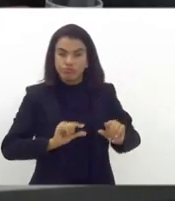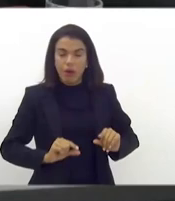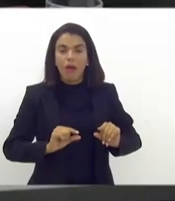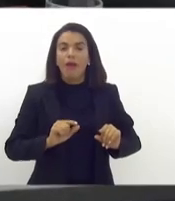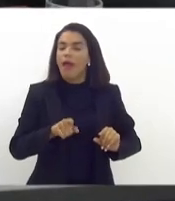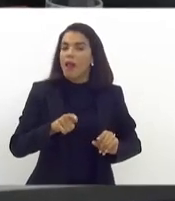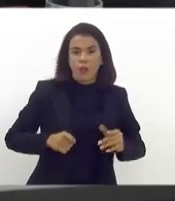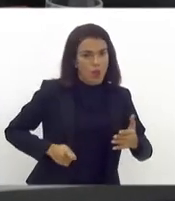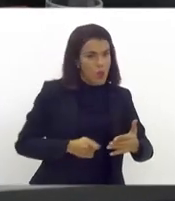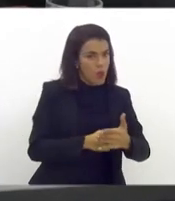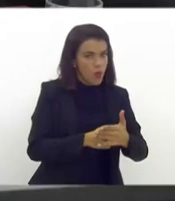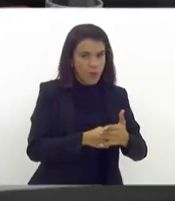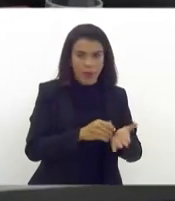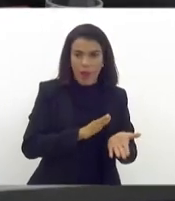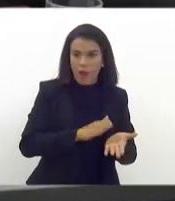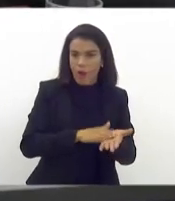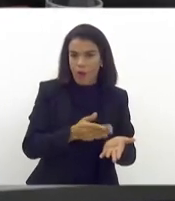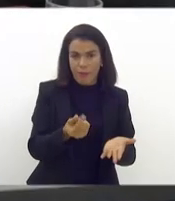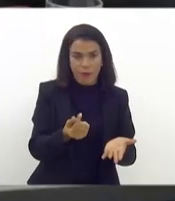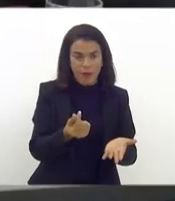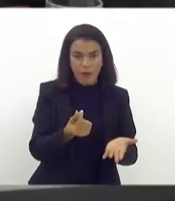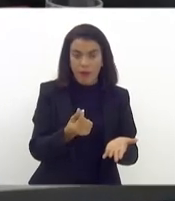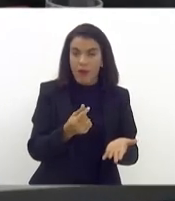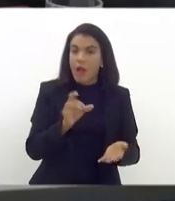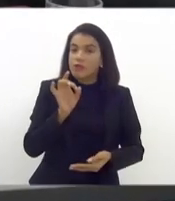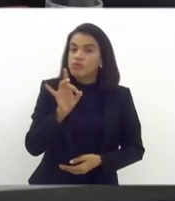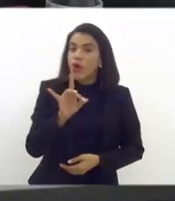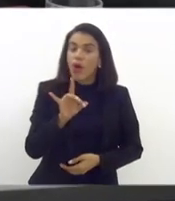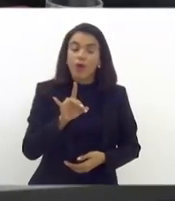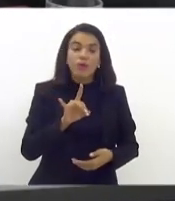não obriga a cobrar. Ela apenas não obriga a